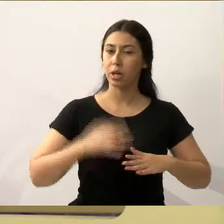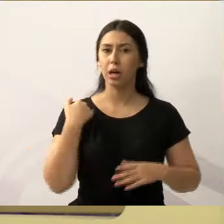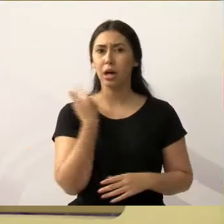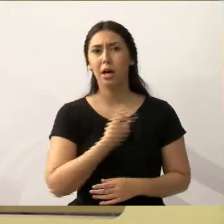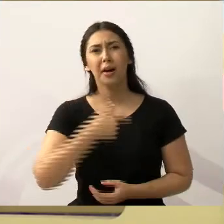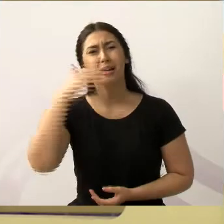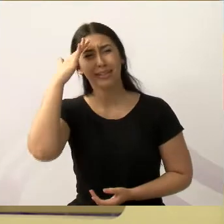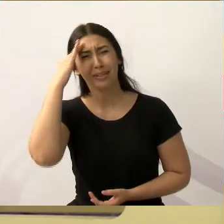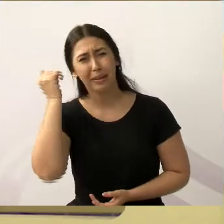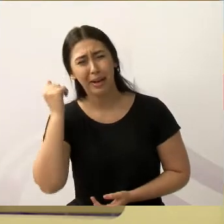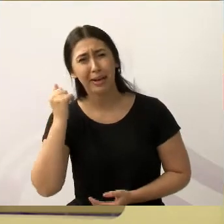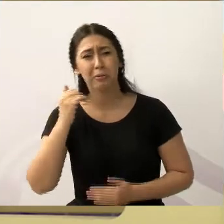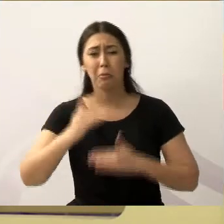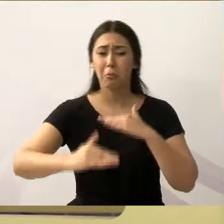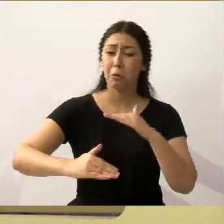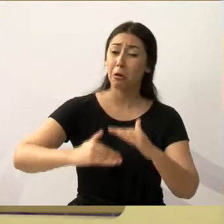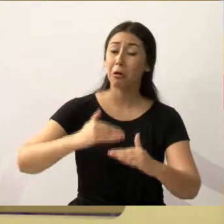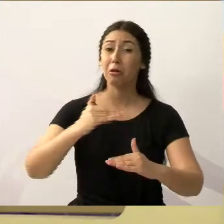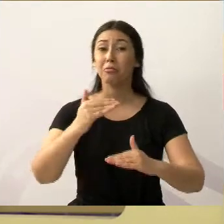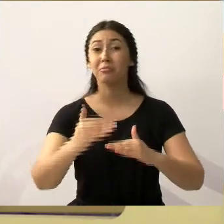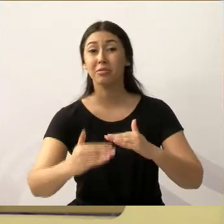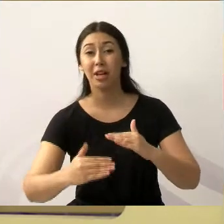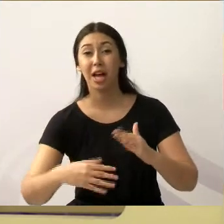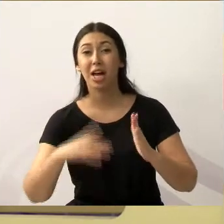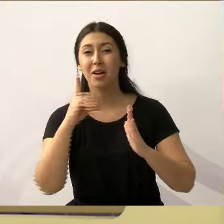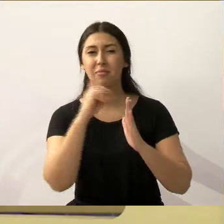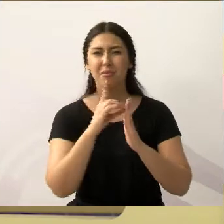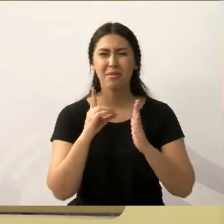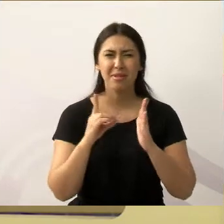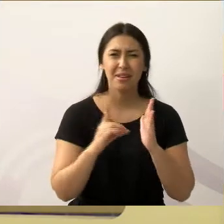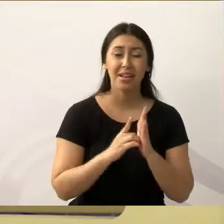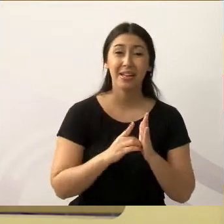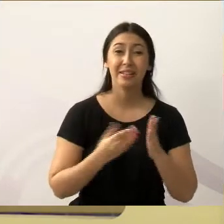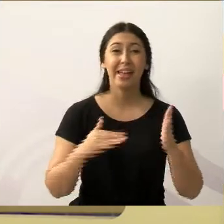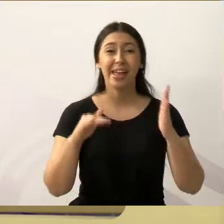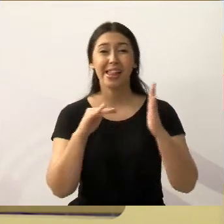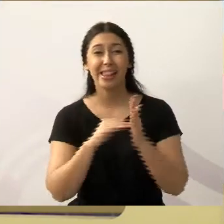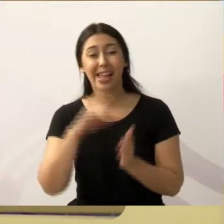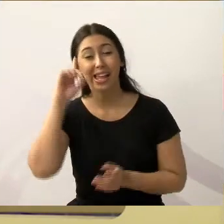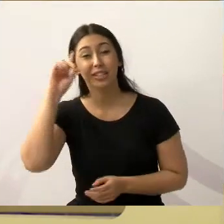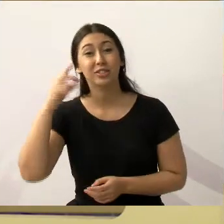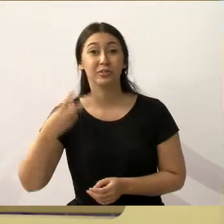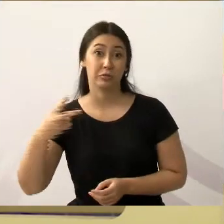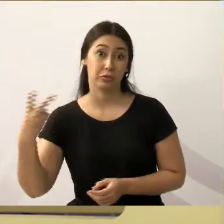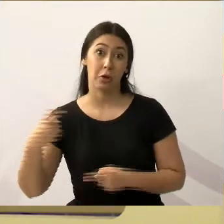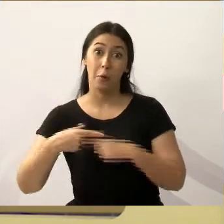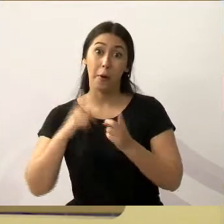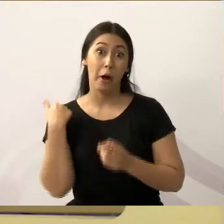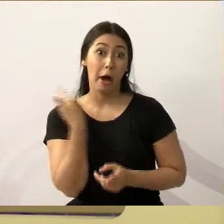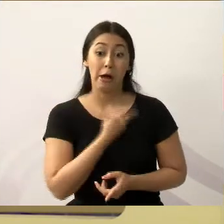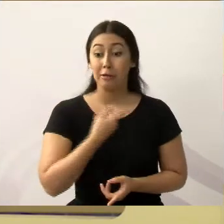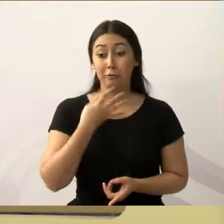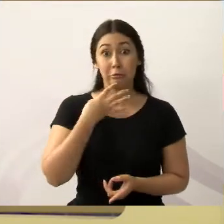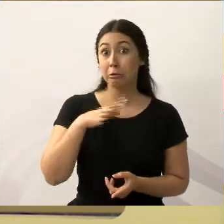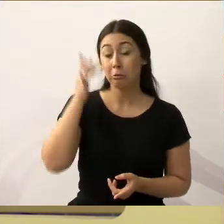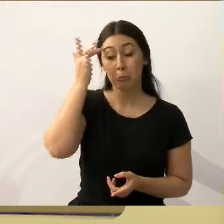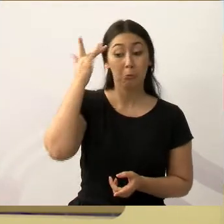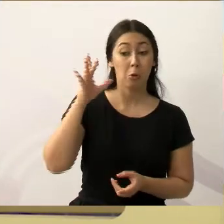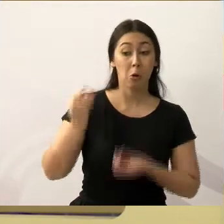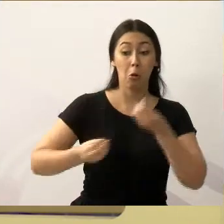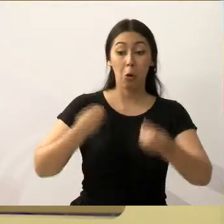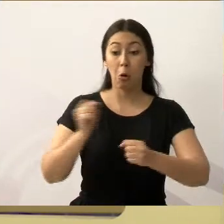tempo, o decreto vem até dia 22 agora, de abril, mas a gente não sabe a evolução da doença. Como o próprio